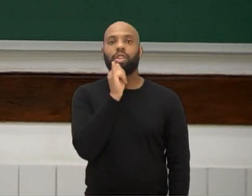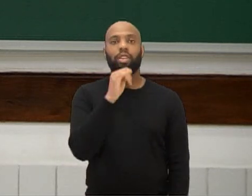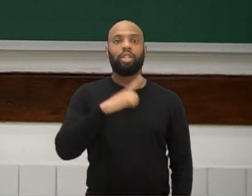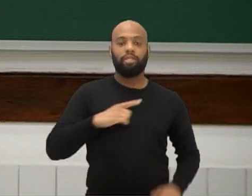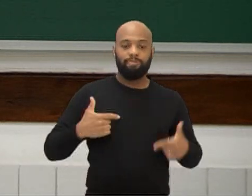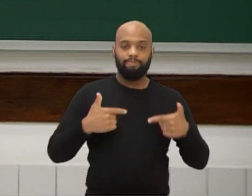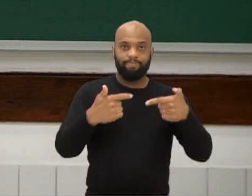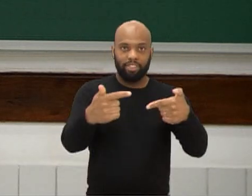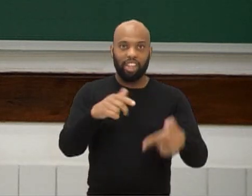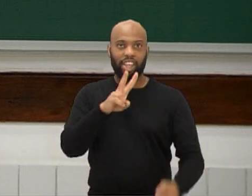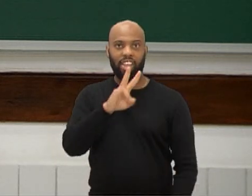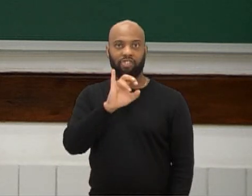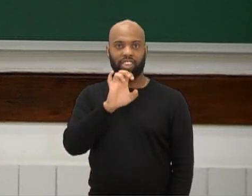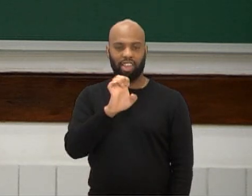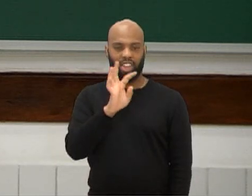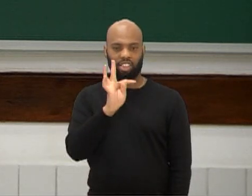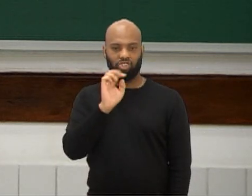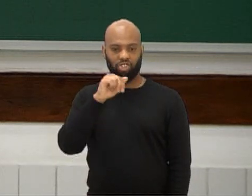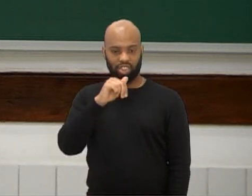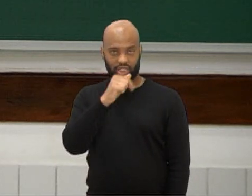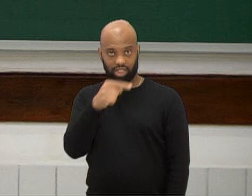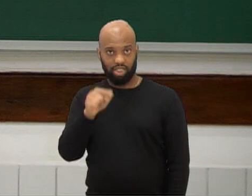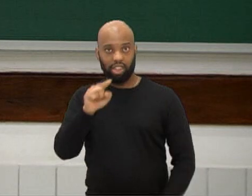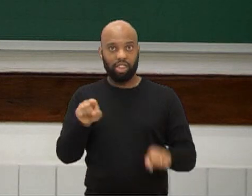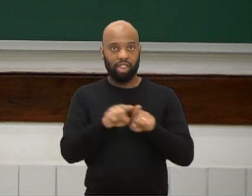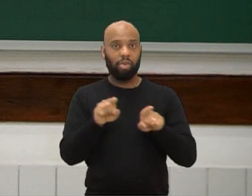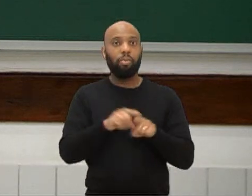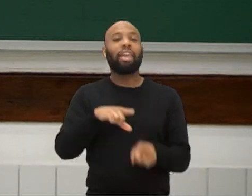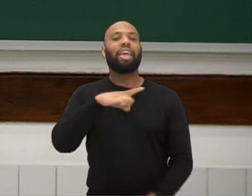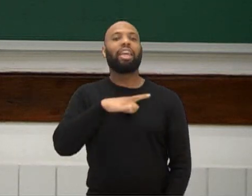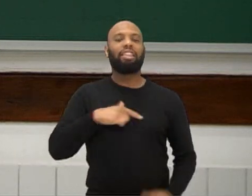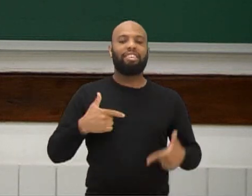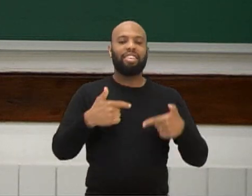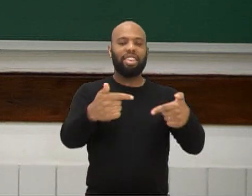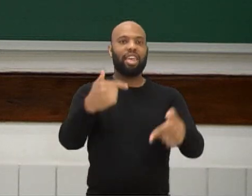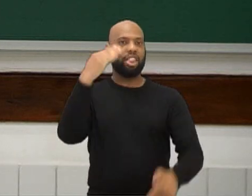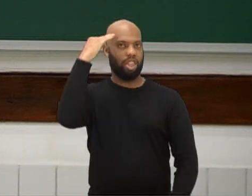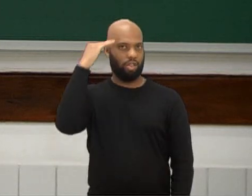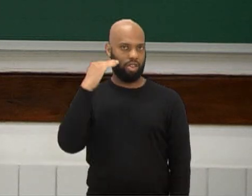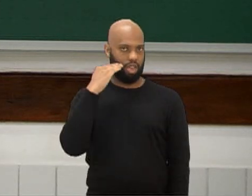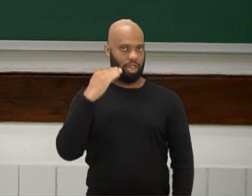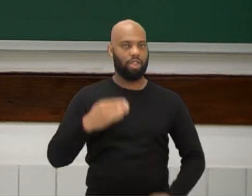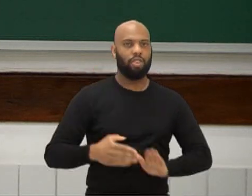a Guerra do Vietnã e a Guerra da Coreia.